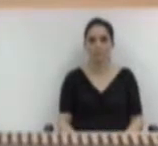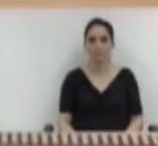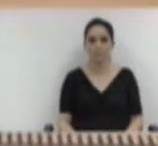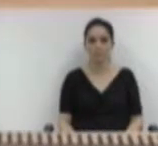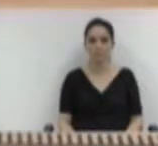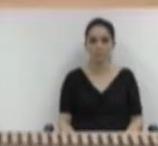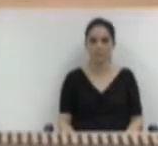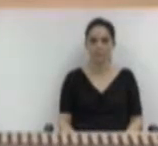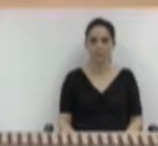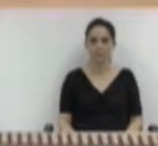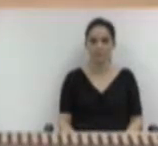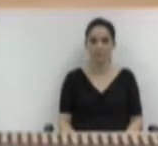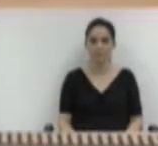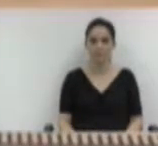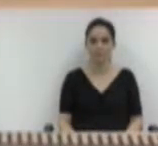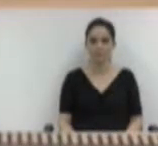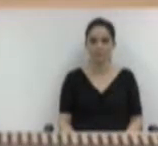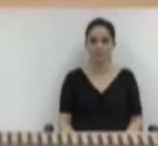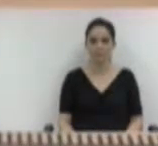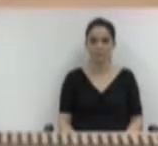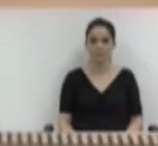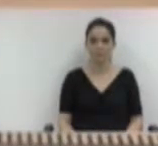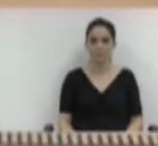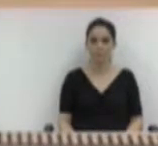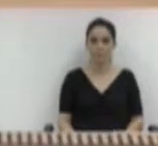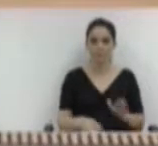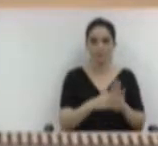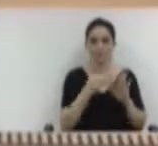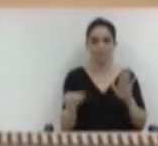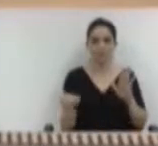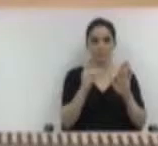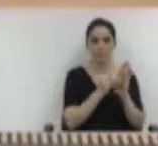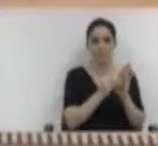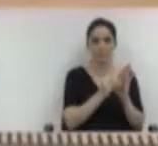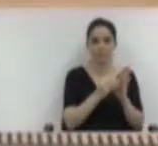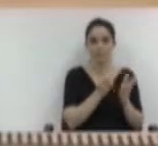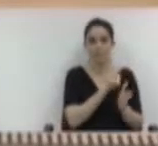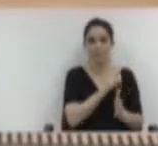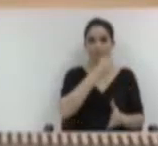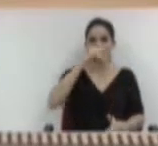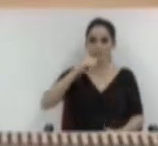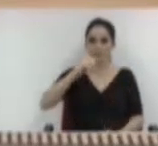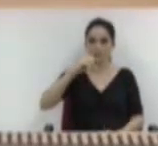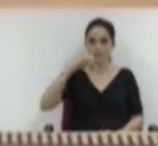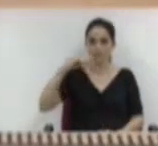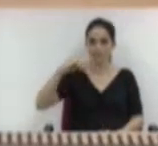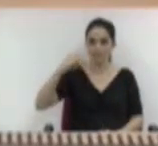Executivo. Emenda número 203 ao projeto de lei